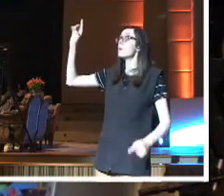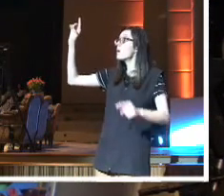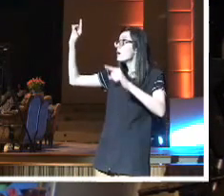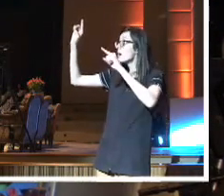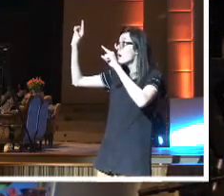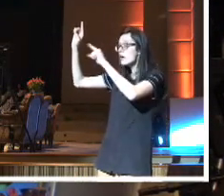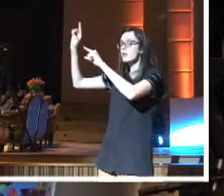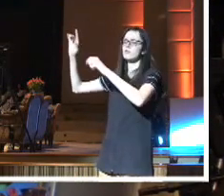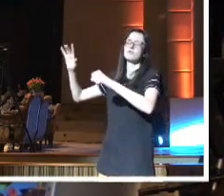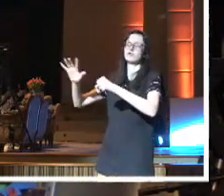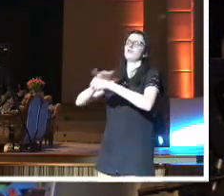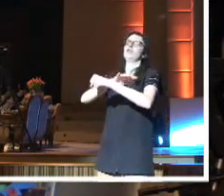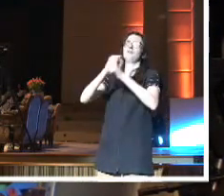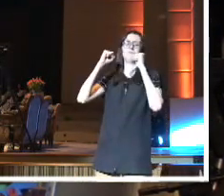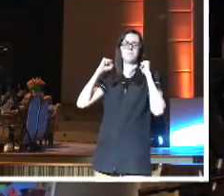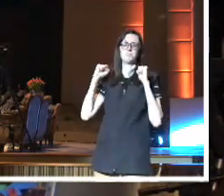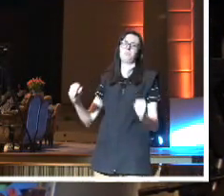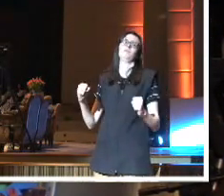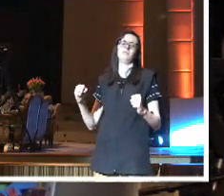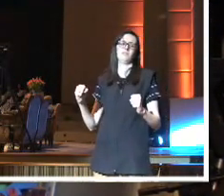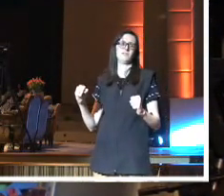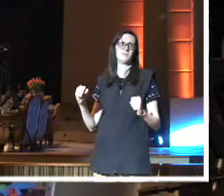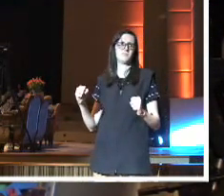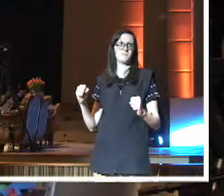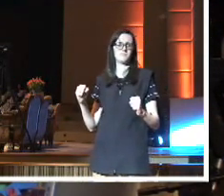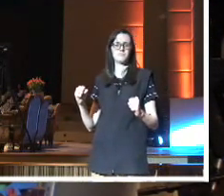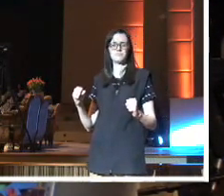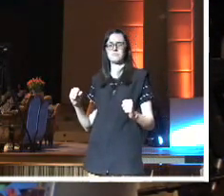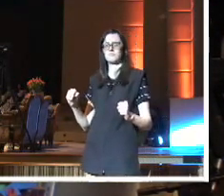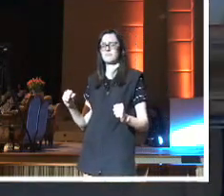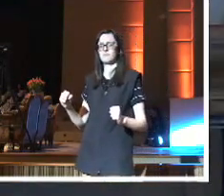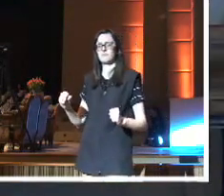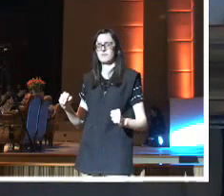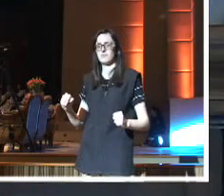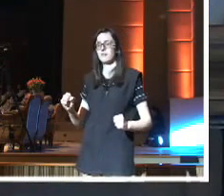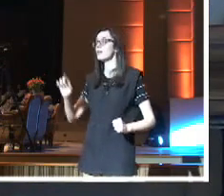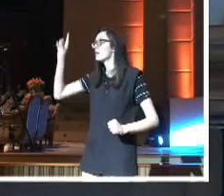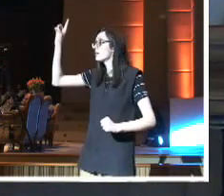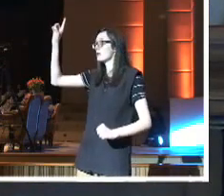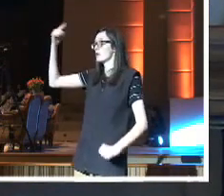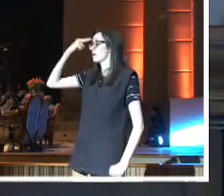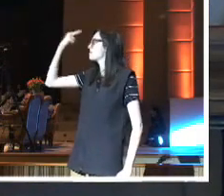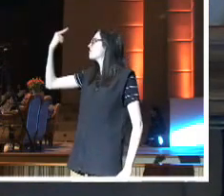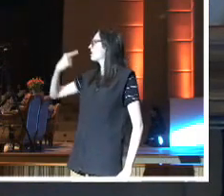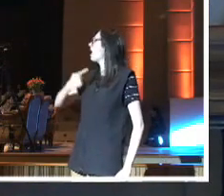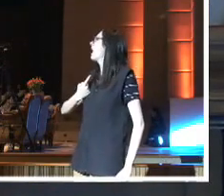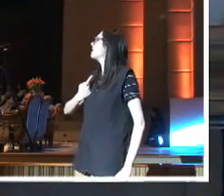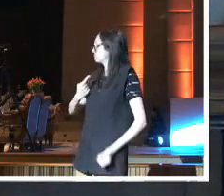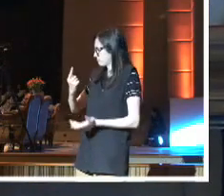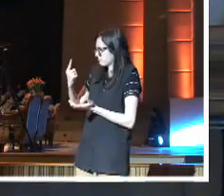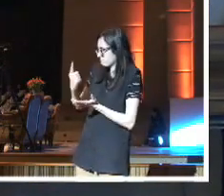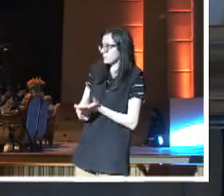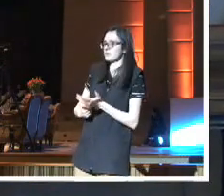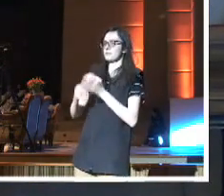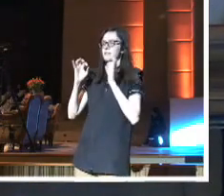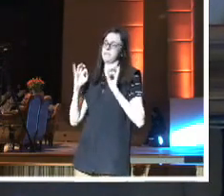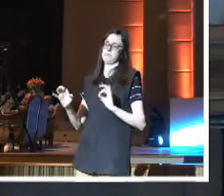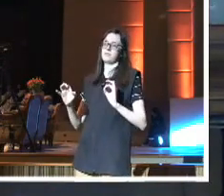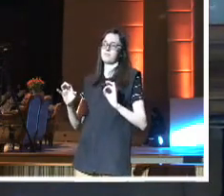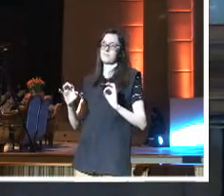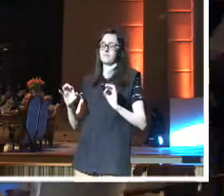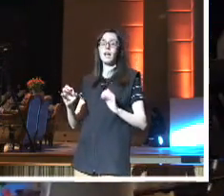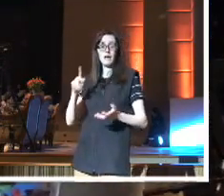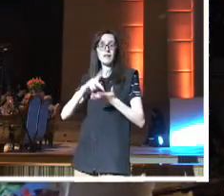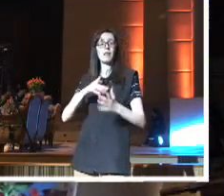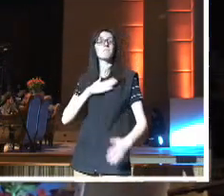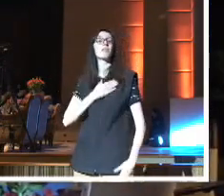Deus Todo-Poderoso, e que Ele nos deu palavra. Em vários momentos da